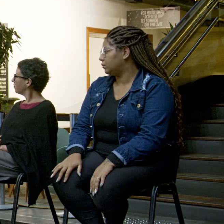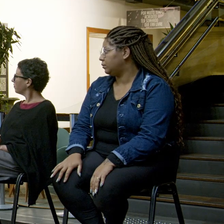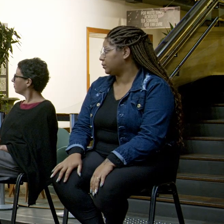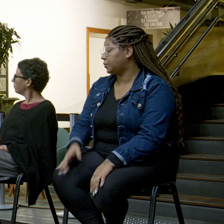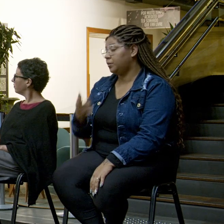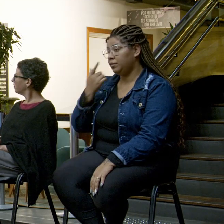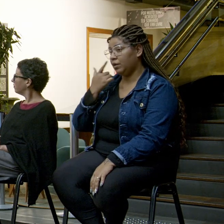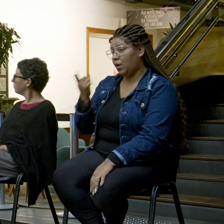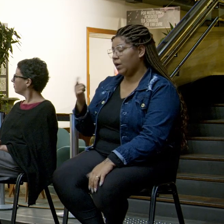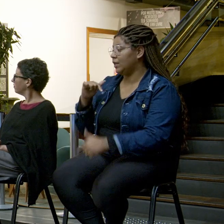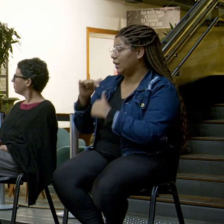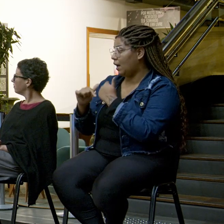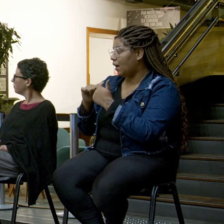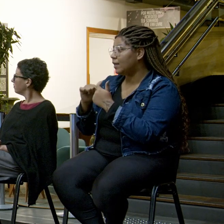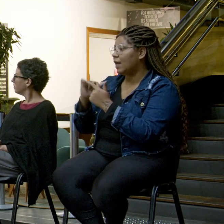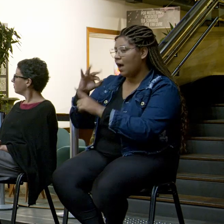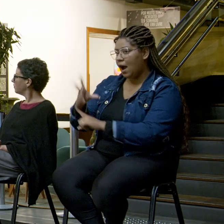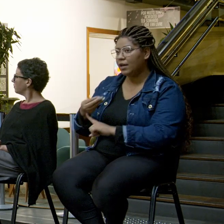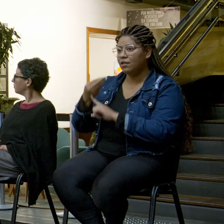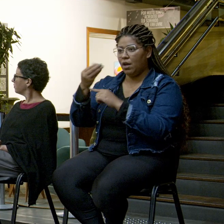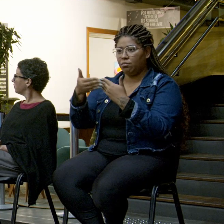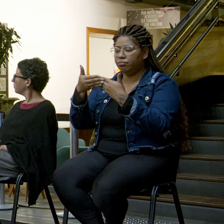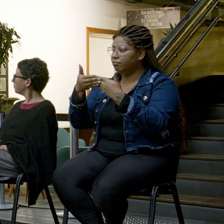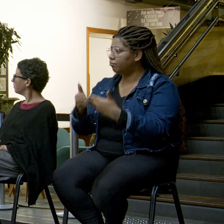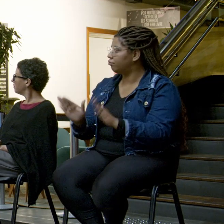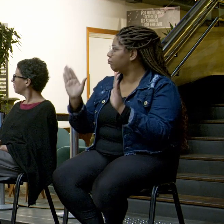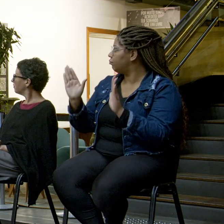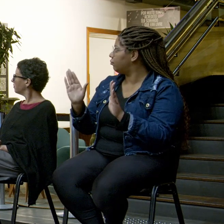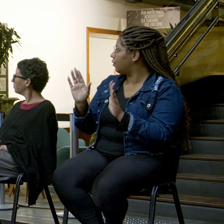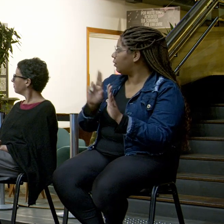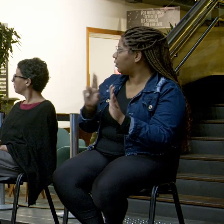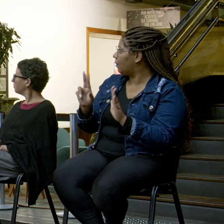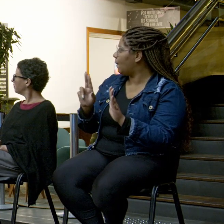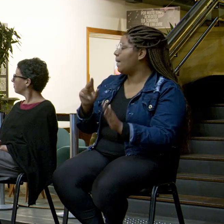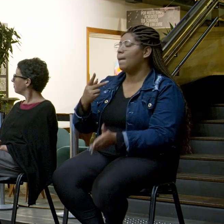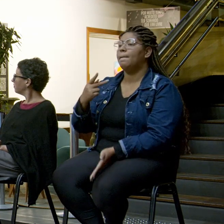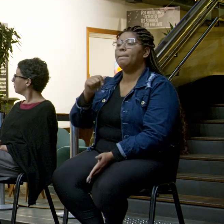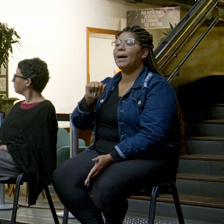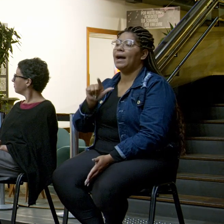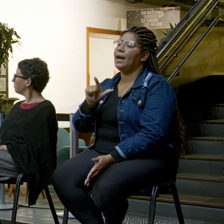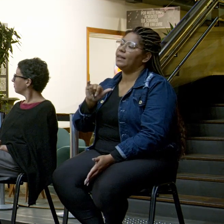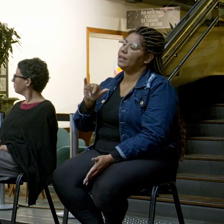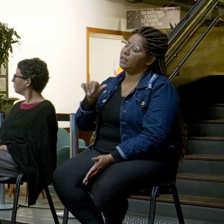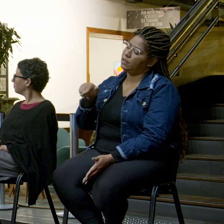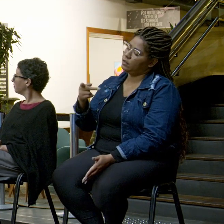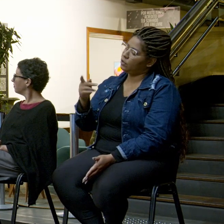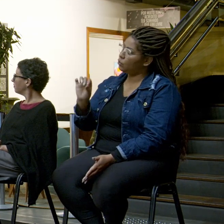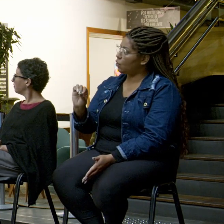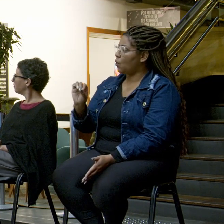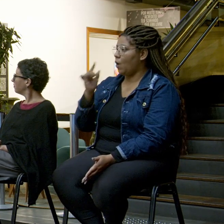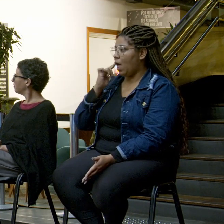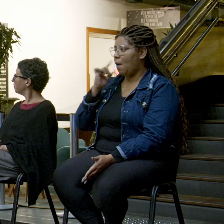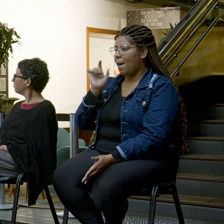E esse trabalho que está logo abrindo a exposição é um palíndromo e uma palavra espelho, né? Eu acho que também tem muito isso